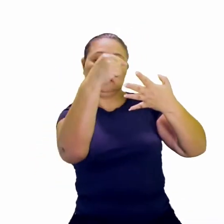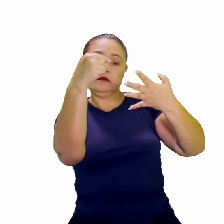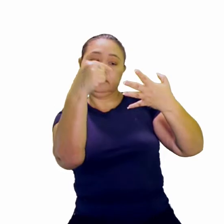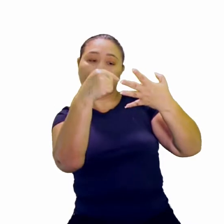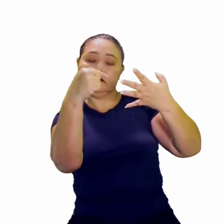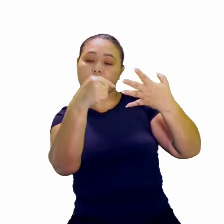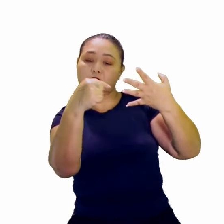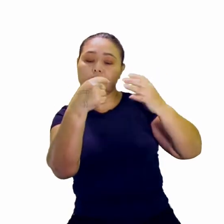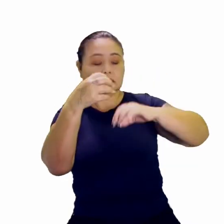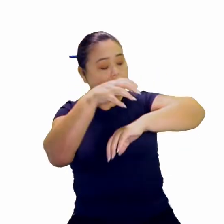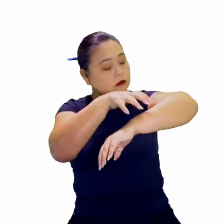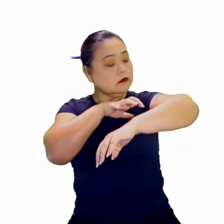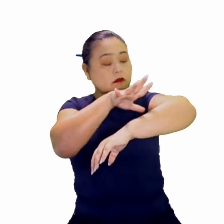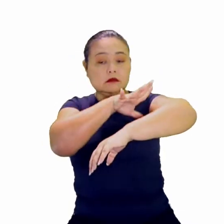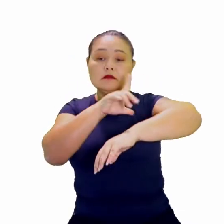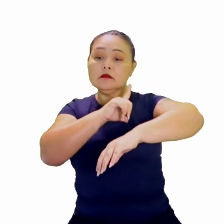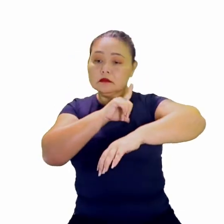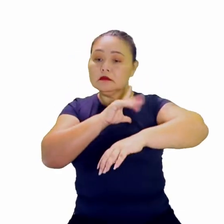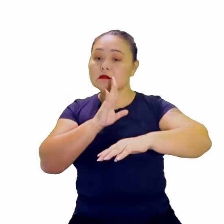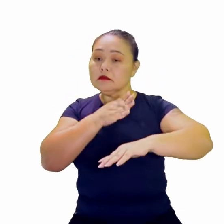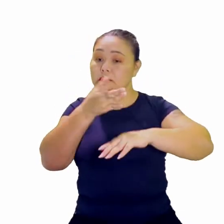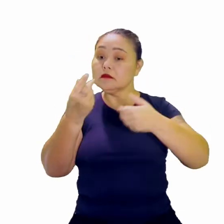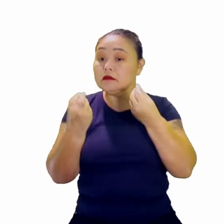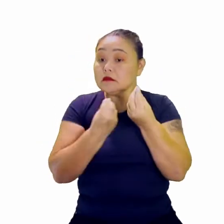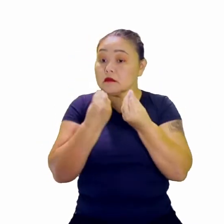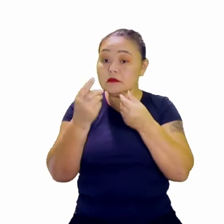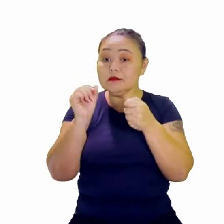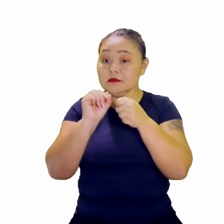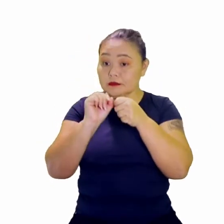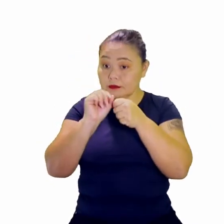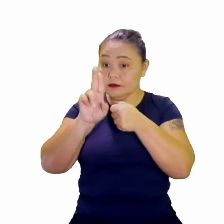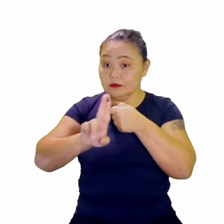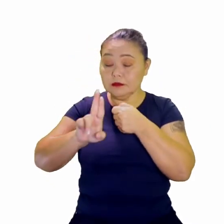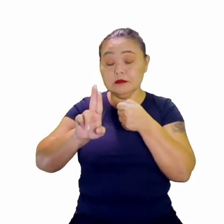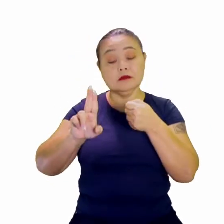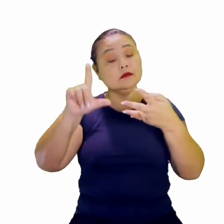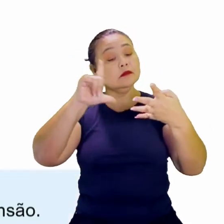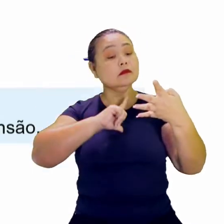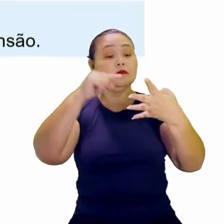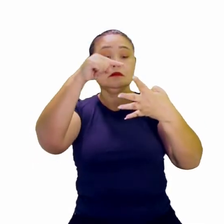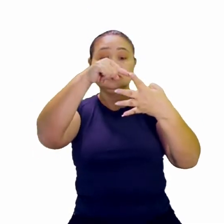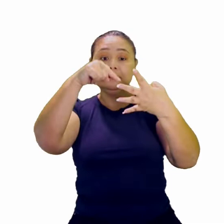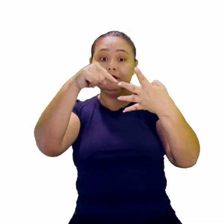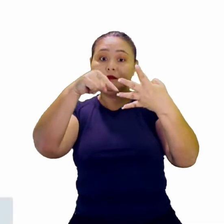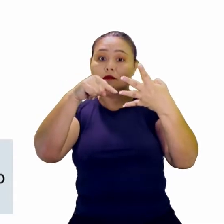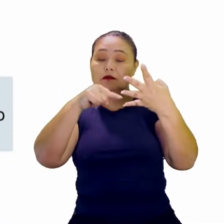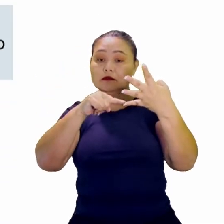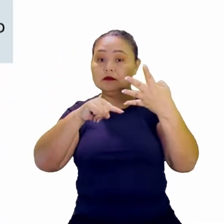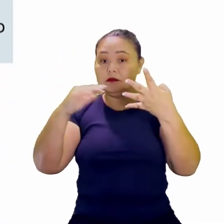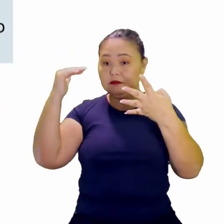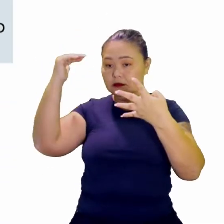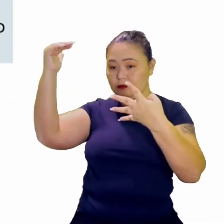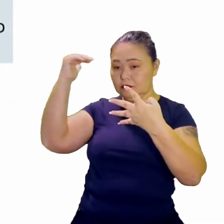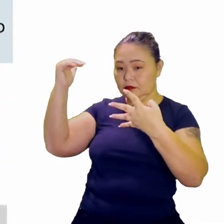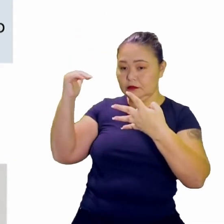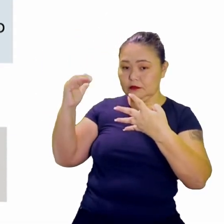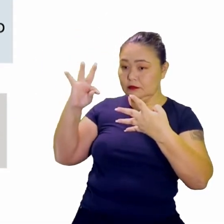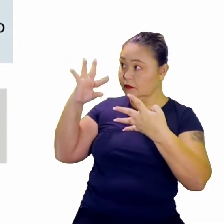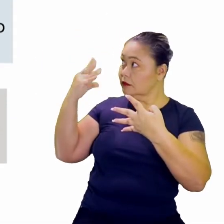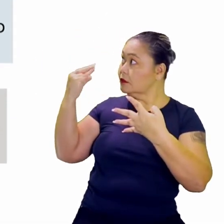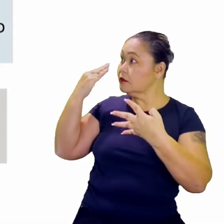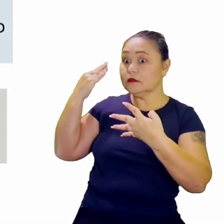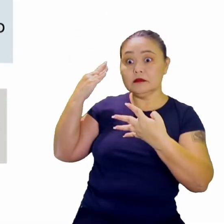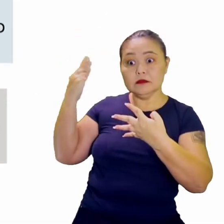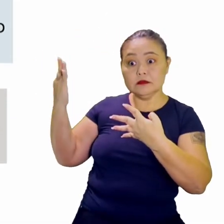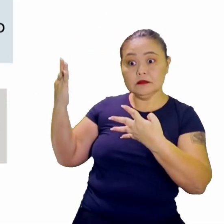legal. Propriedades funcionais. E aí nós temos 4 propriedades. Quais são elas? Vou subir aqui para você já ver todas,